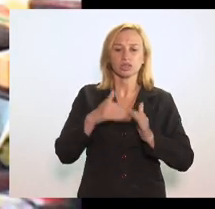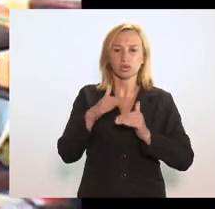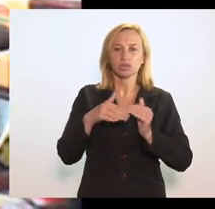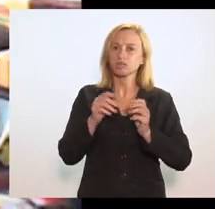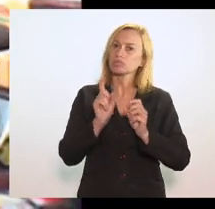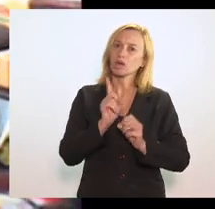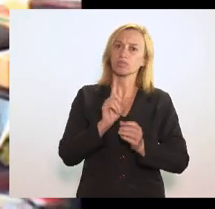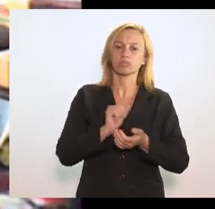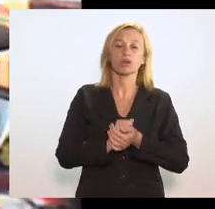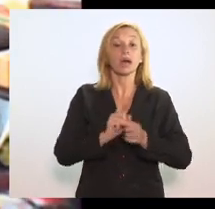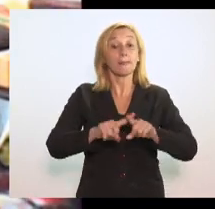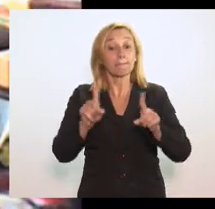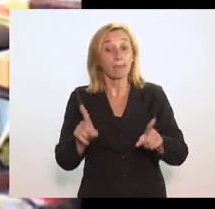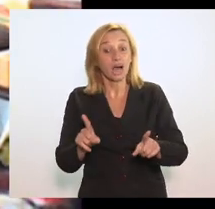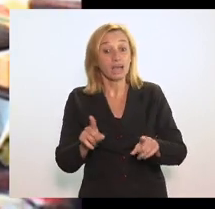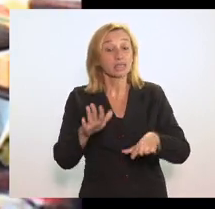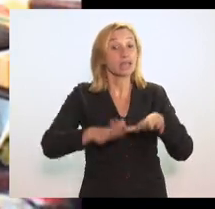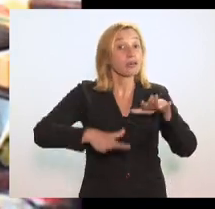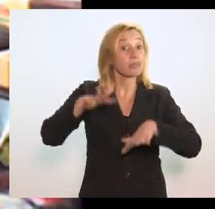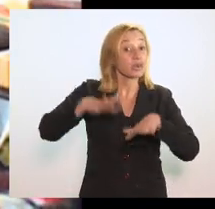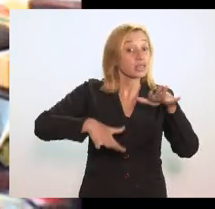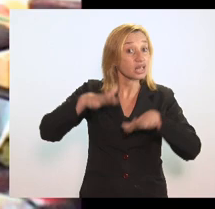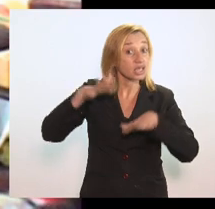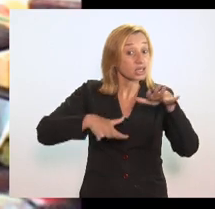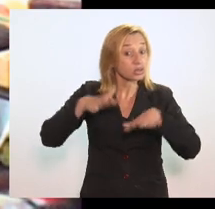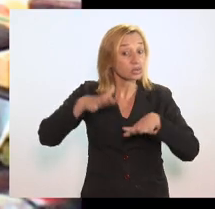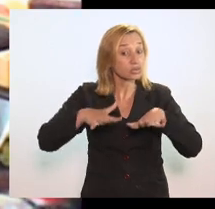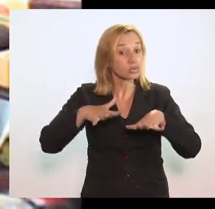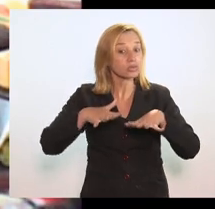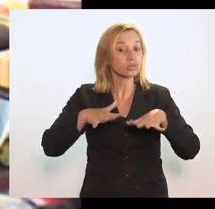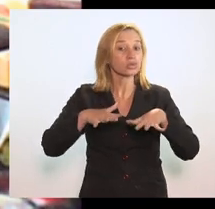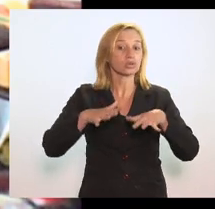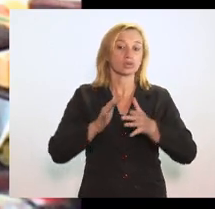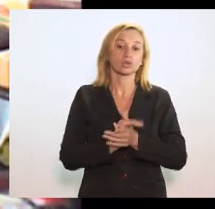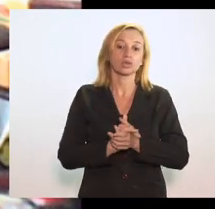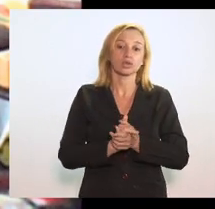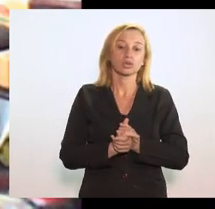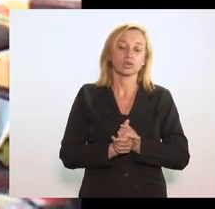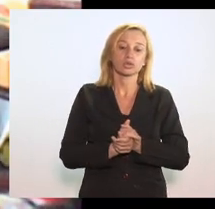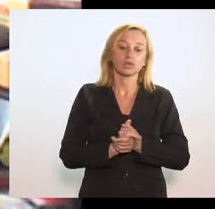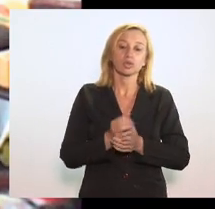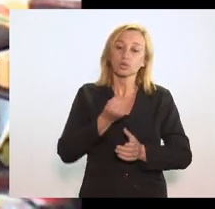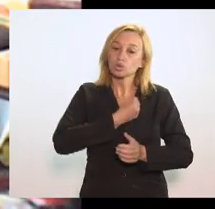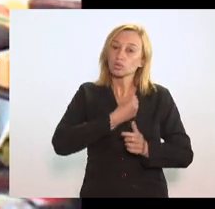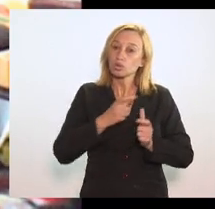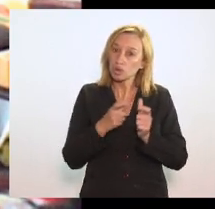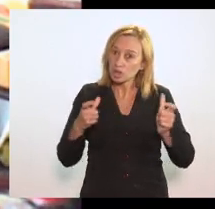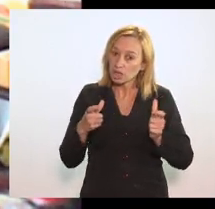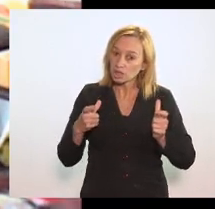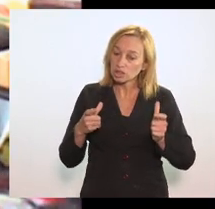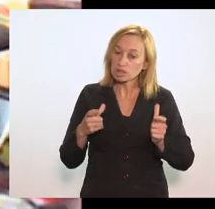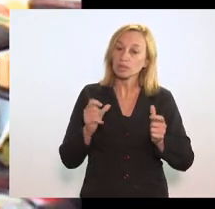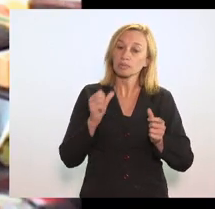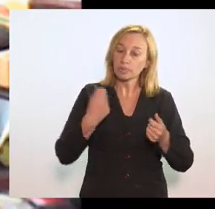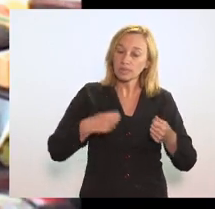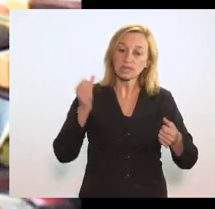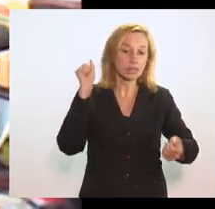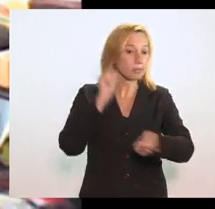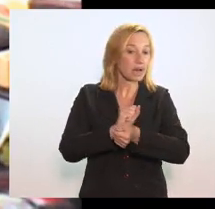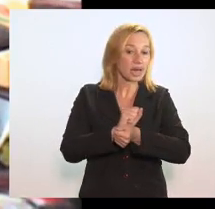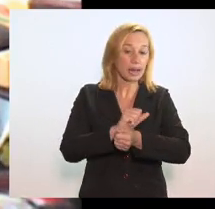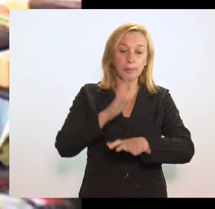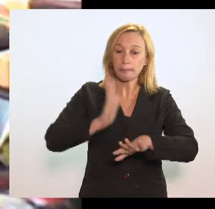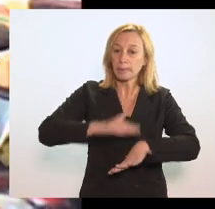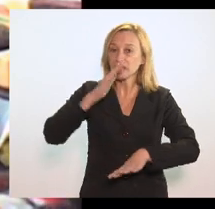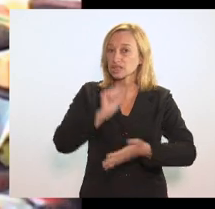não. Mas dependendo do quadro de contágio, você tem que paralisar cada vez mais